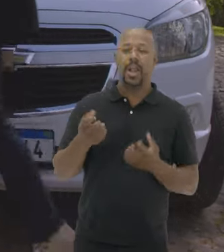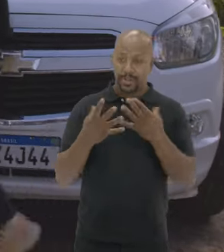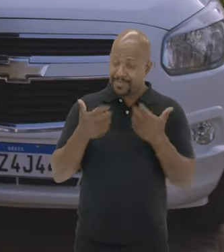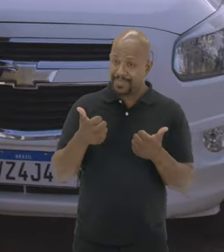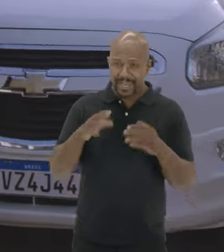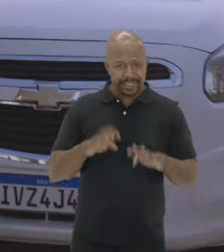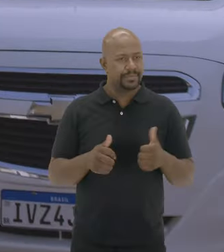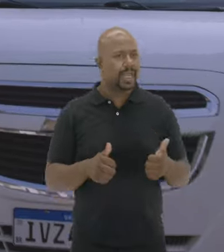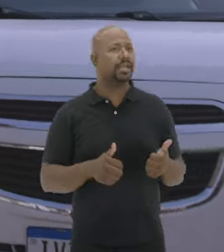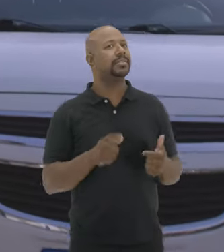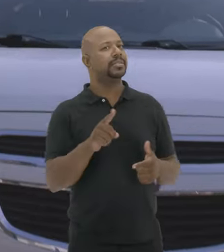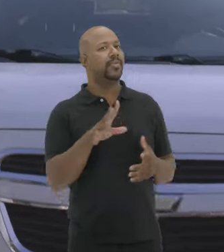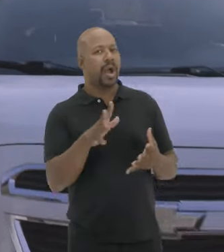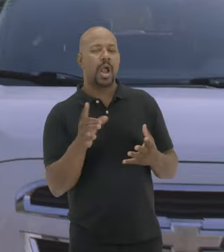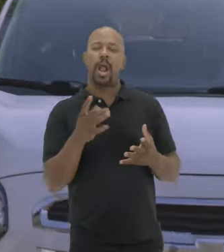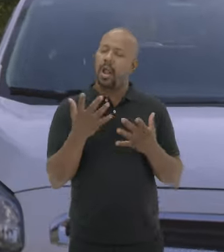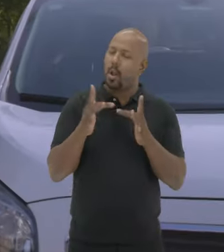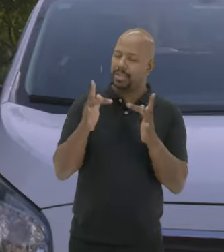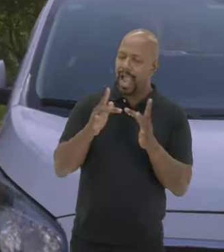vai tudo bem